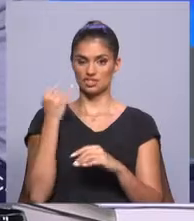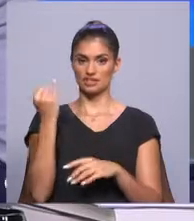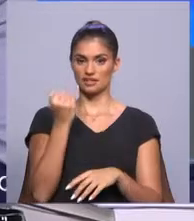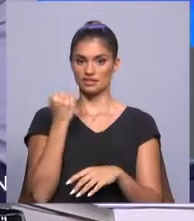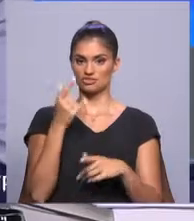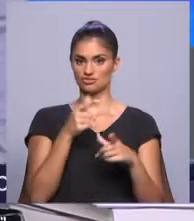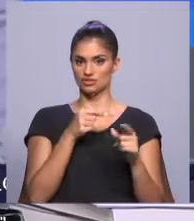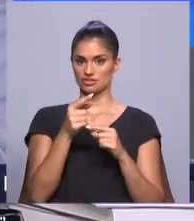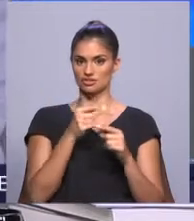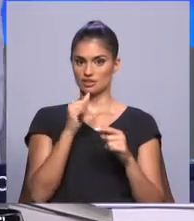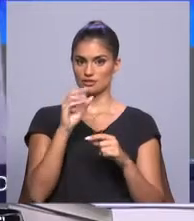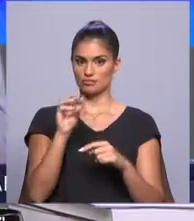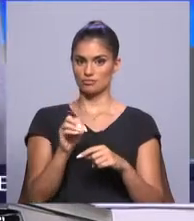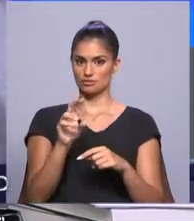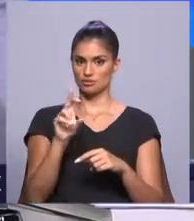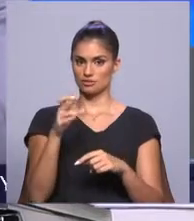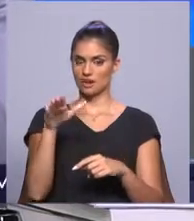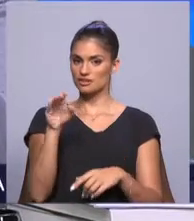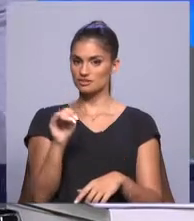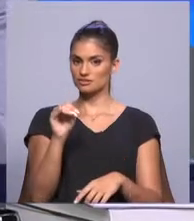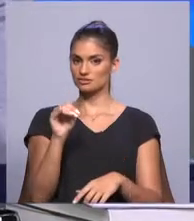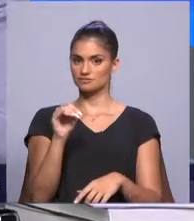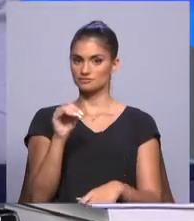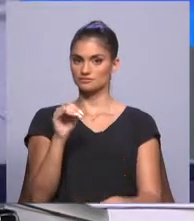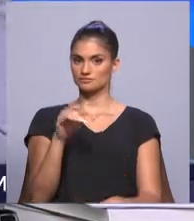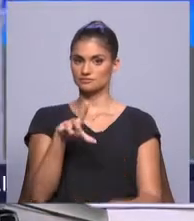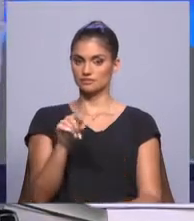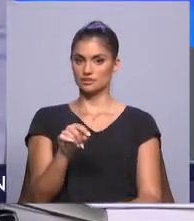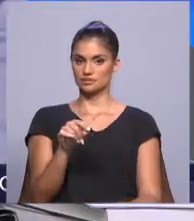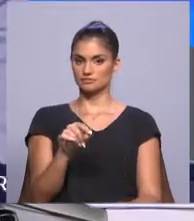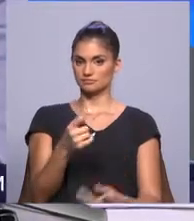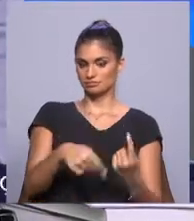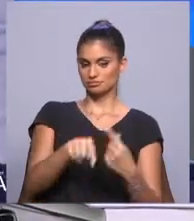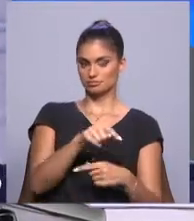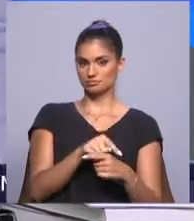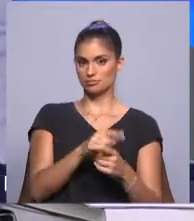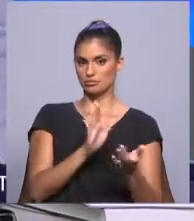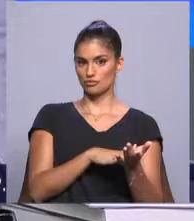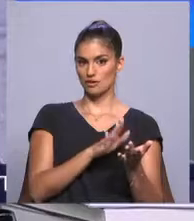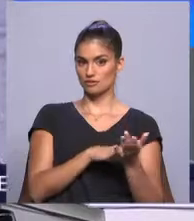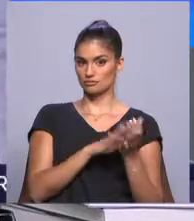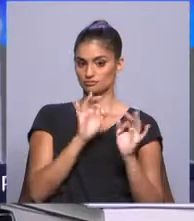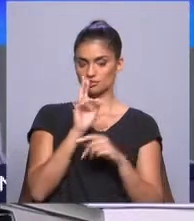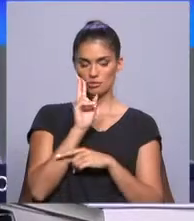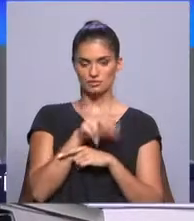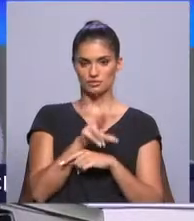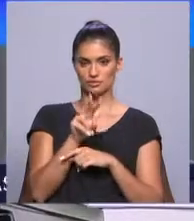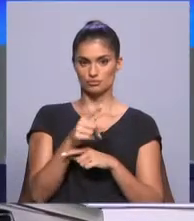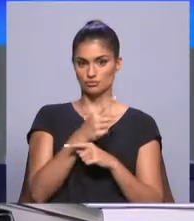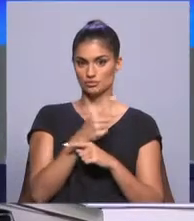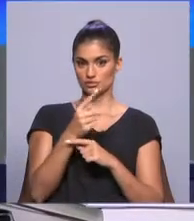de estrelas imortais à custa de hidrogênio que vai roubando ao seu próprio disco, tem que ser comprovado com observações, porque, pelo